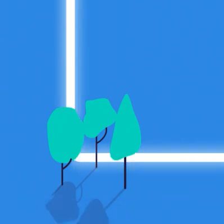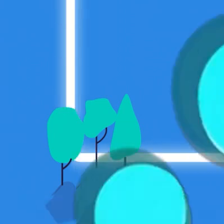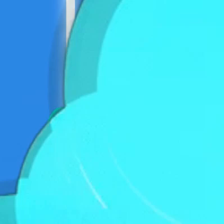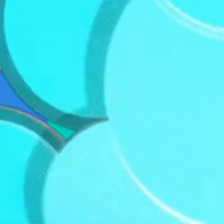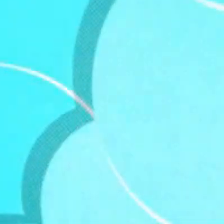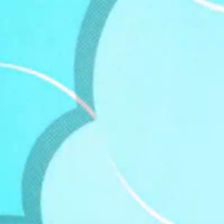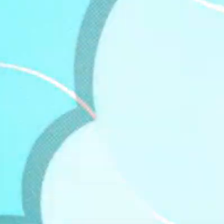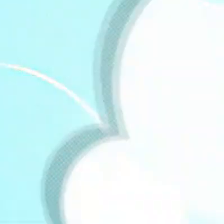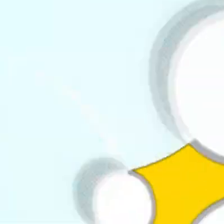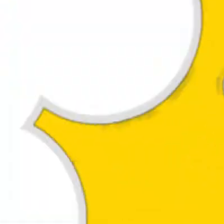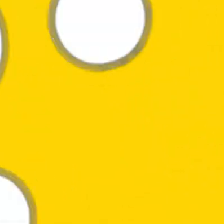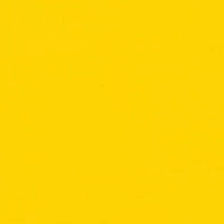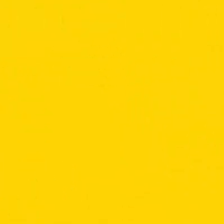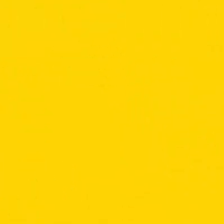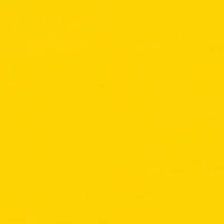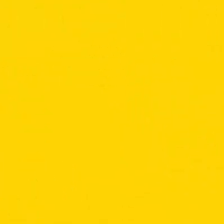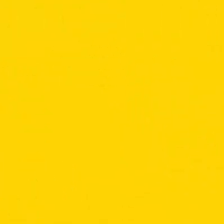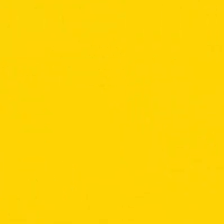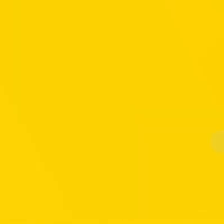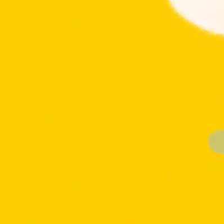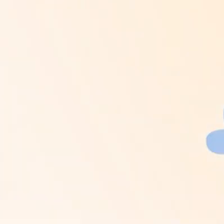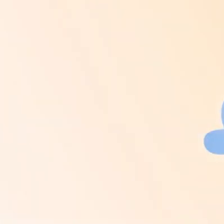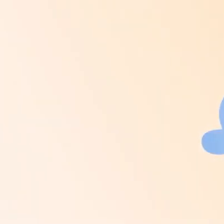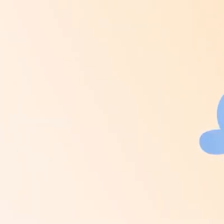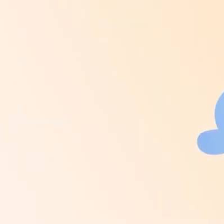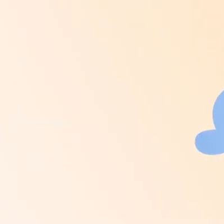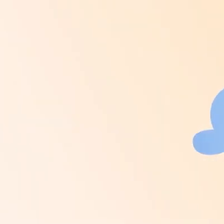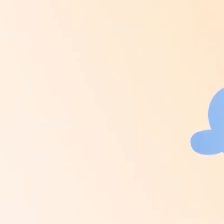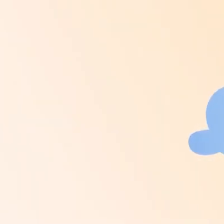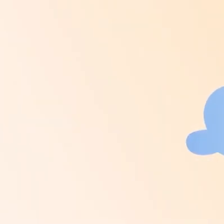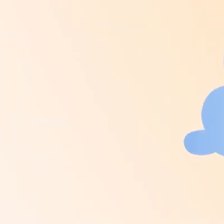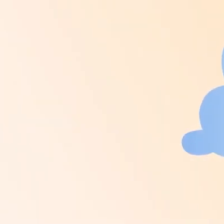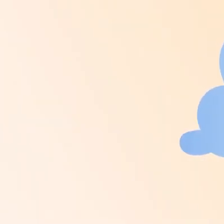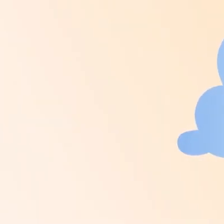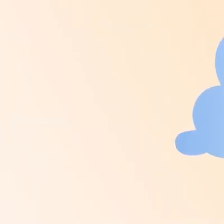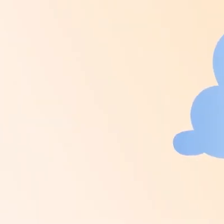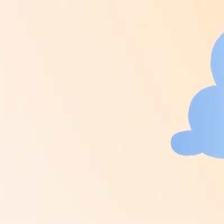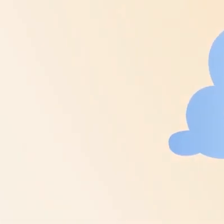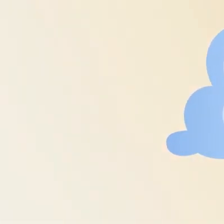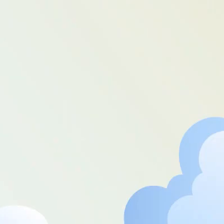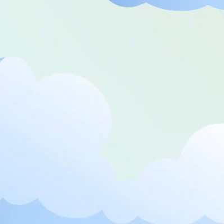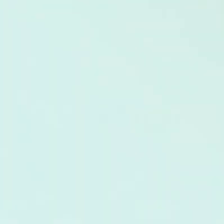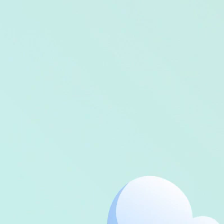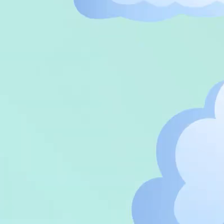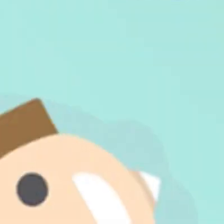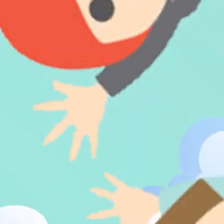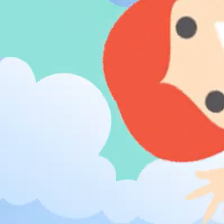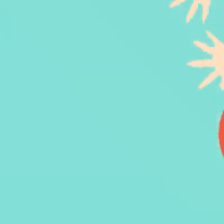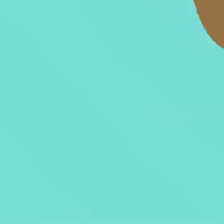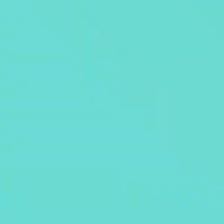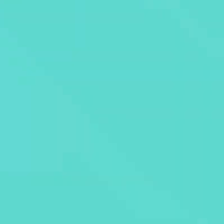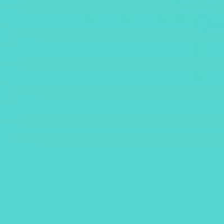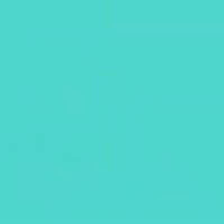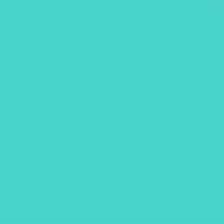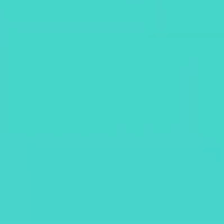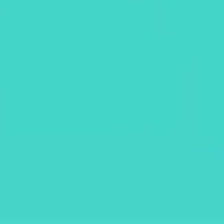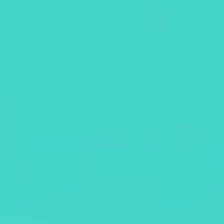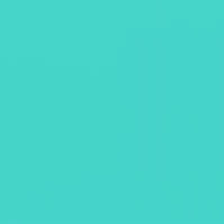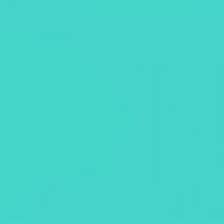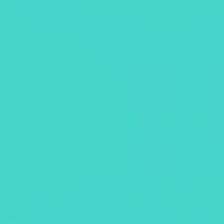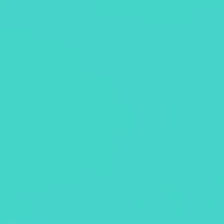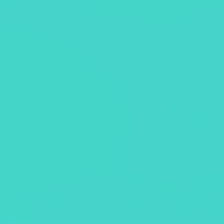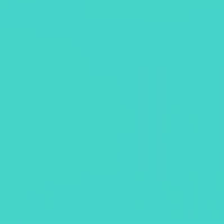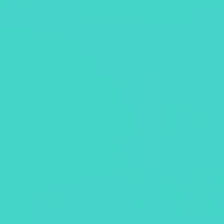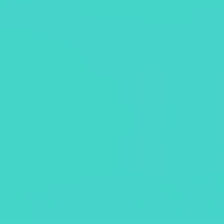linfático. Atualmente no Brasil, o câncer representa a primeira causa de morte por doença entre crianças e